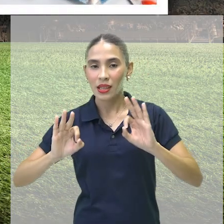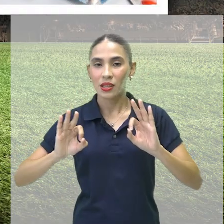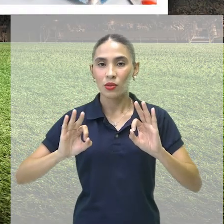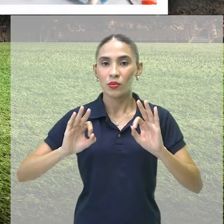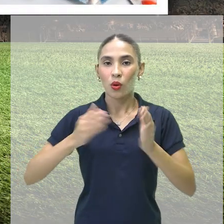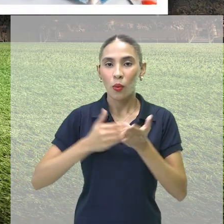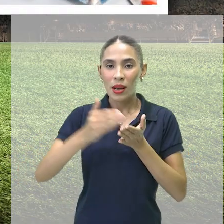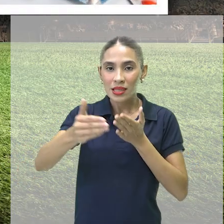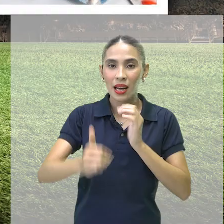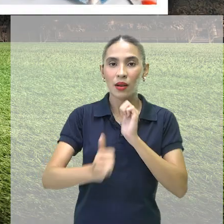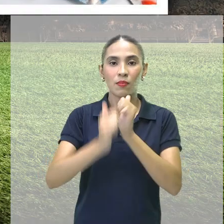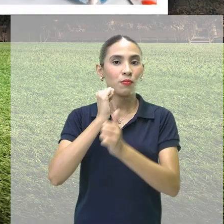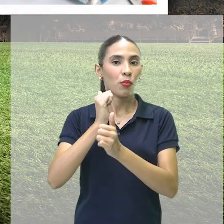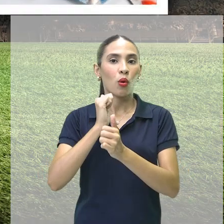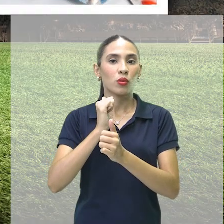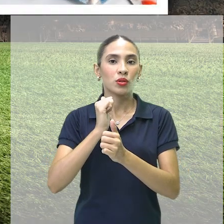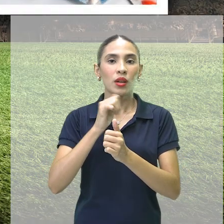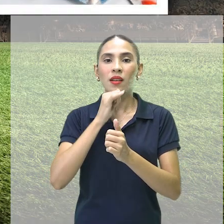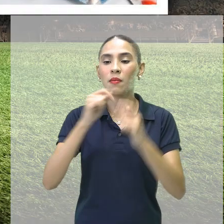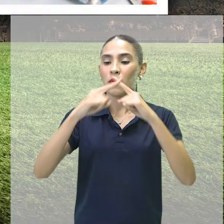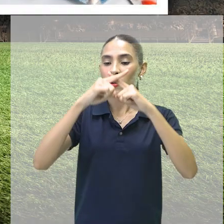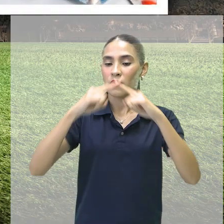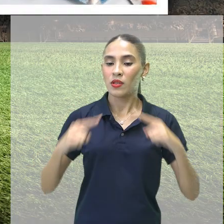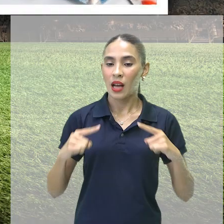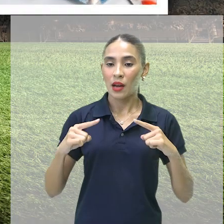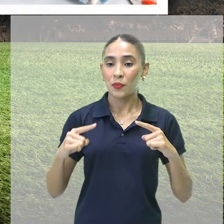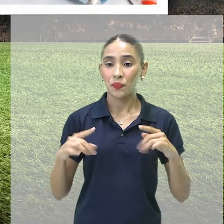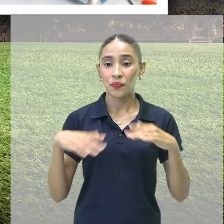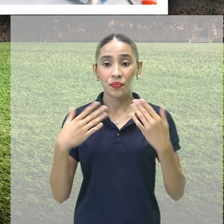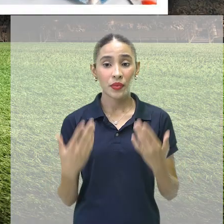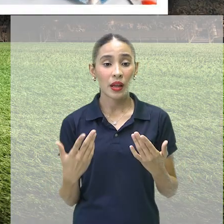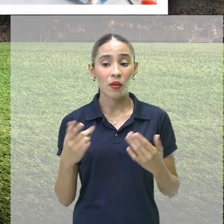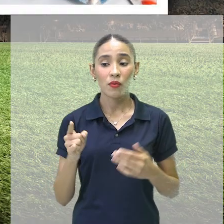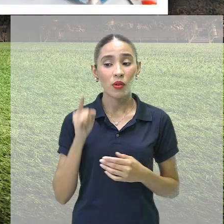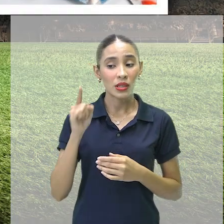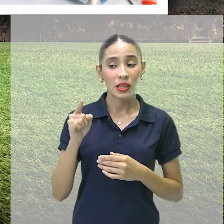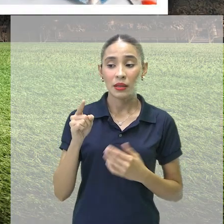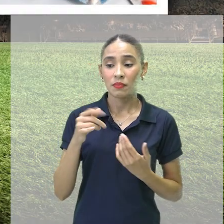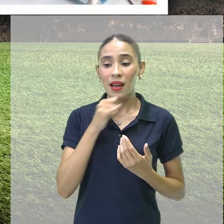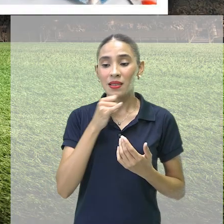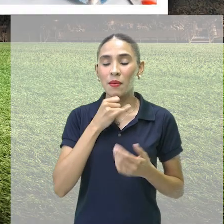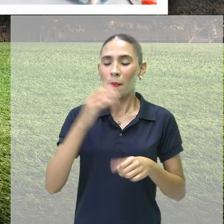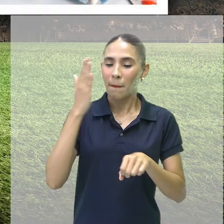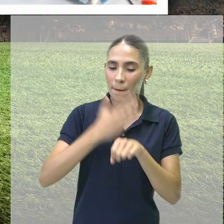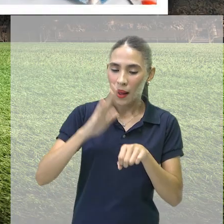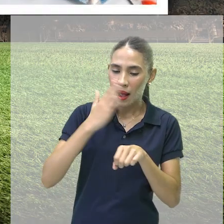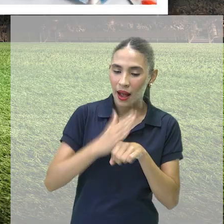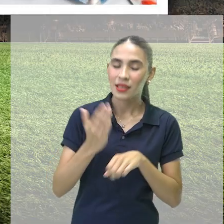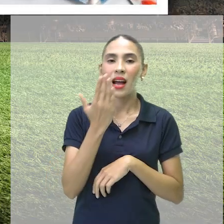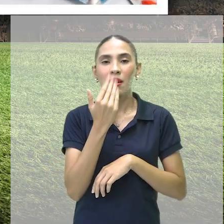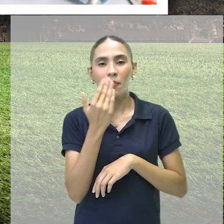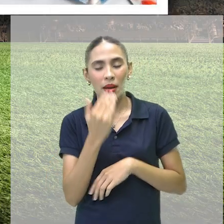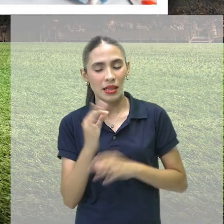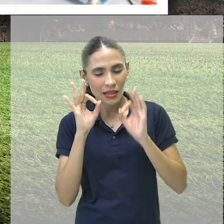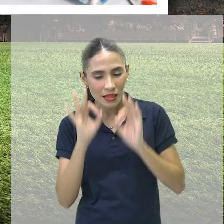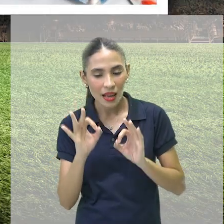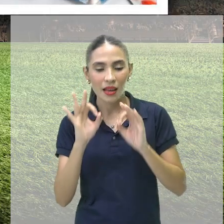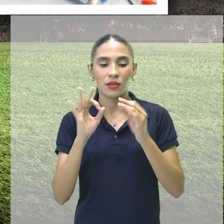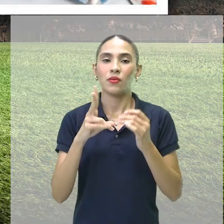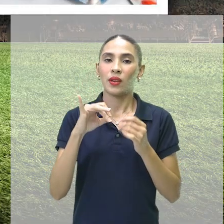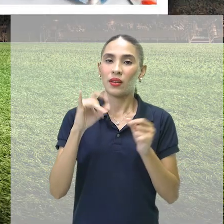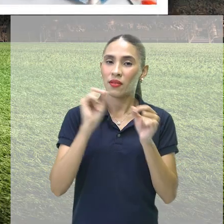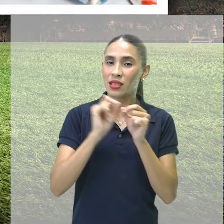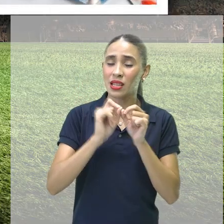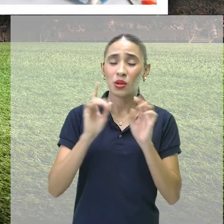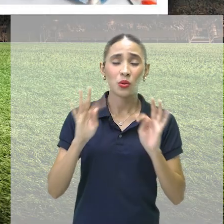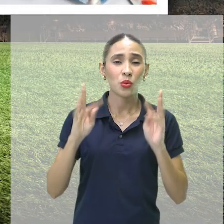para enfrentar ali o seu adversário, e aí você treina, você se alimenta bem, né? Você faz ali tudo o que